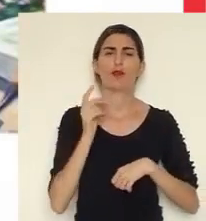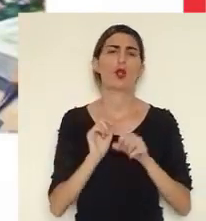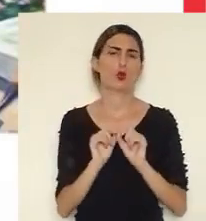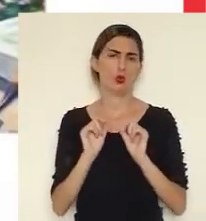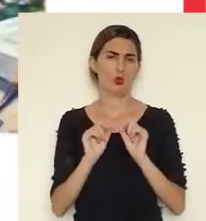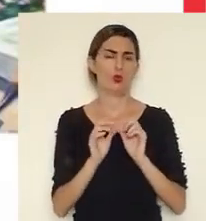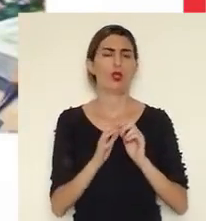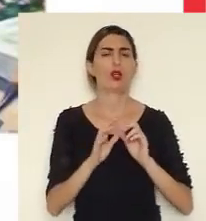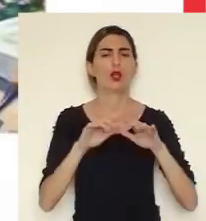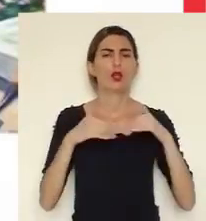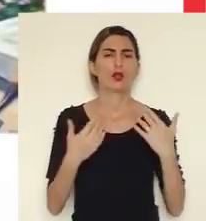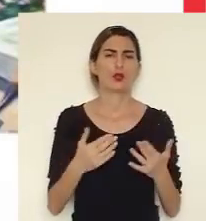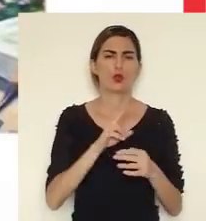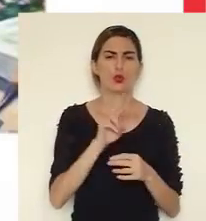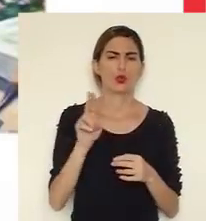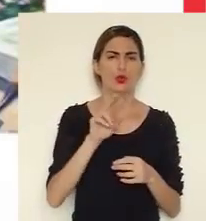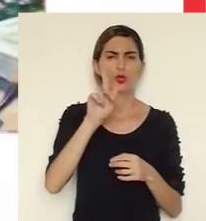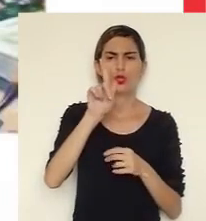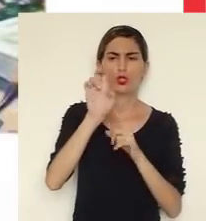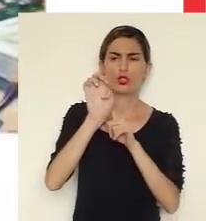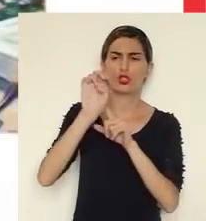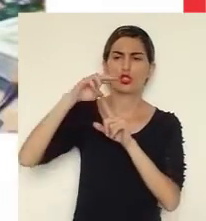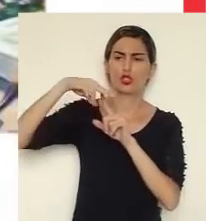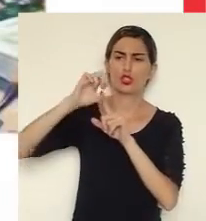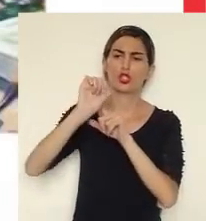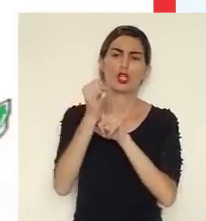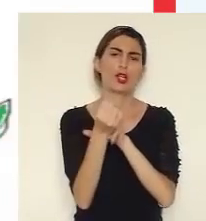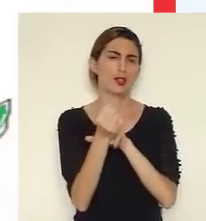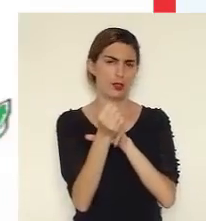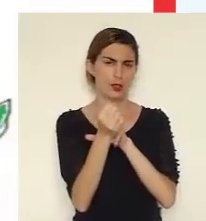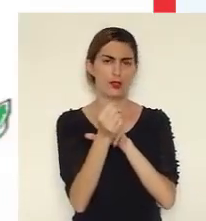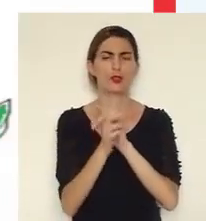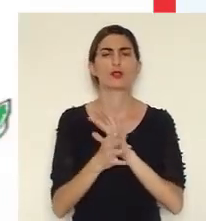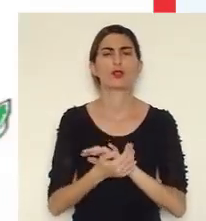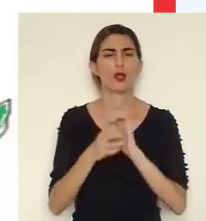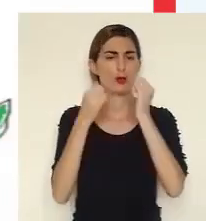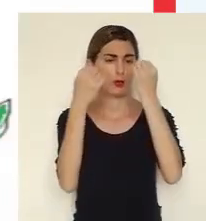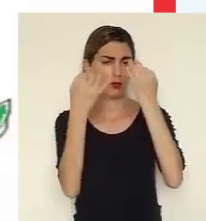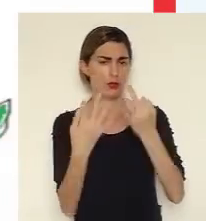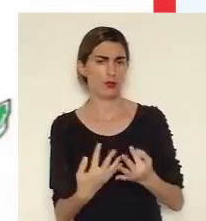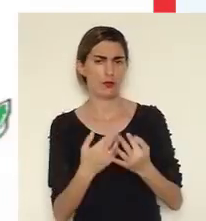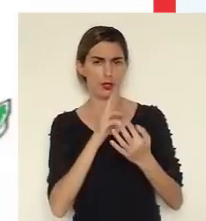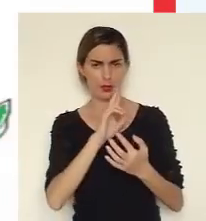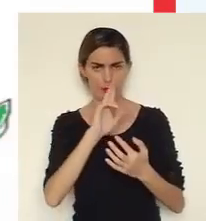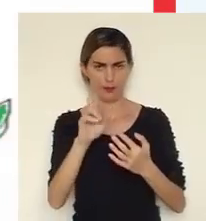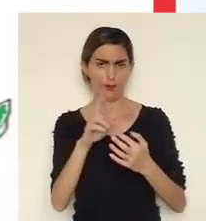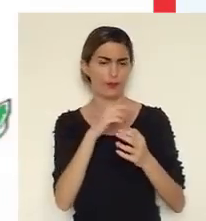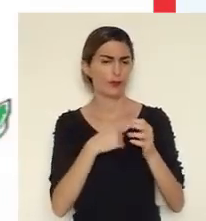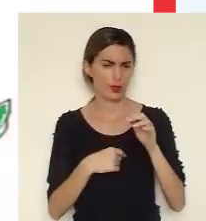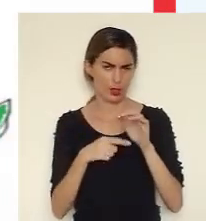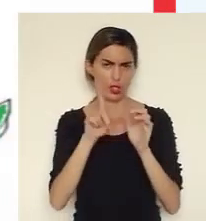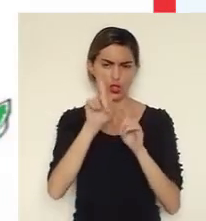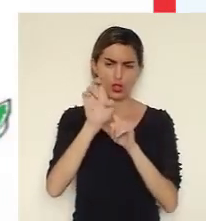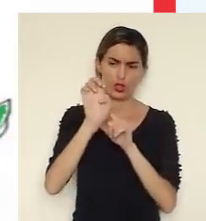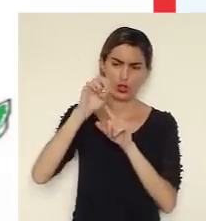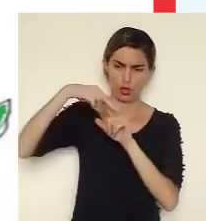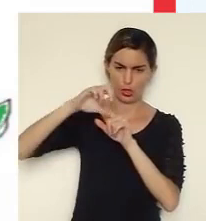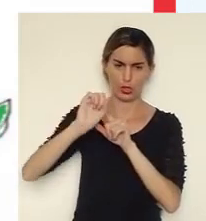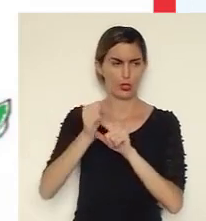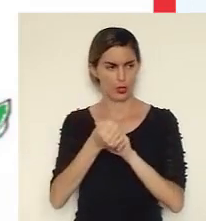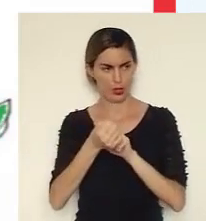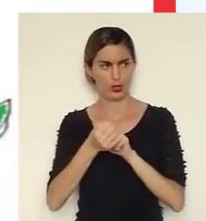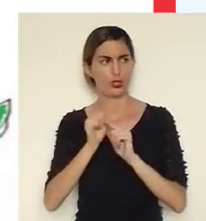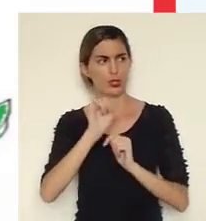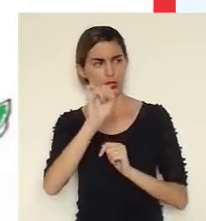falou que esses fatores seriam chamados de genes. Então vamos explicar esse resultado, essa questão dos